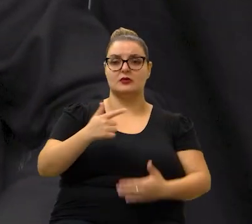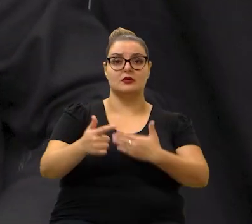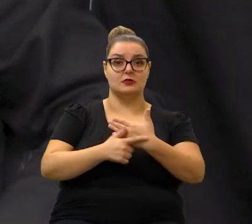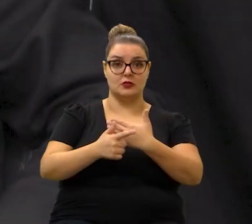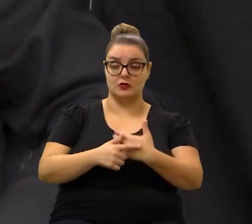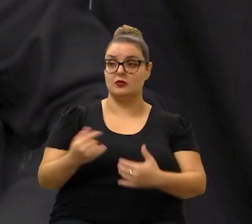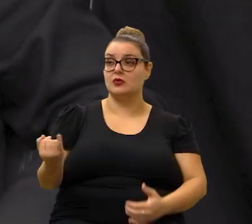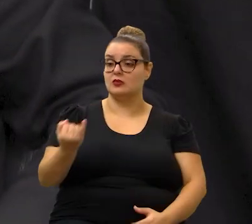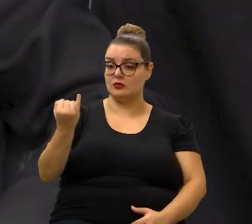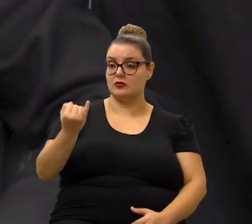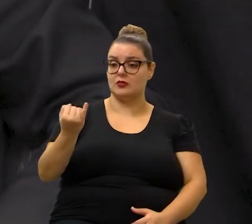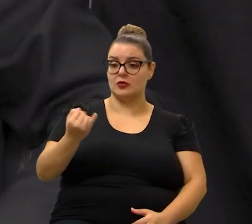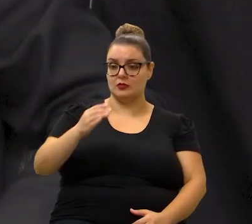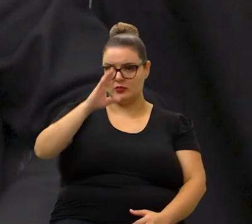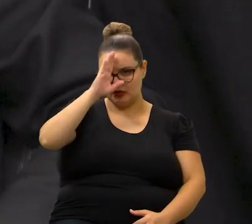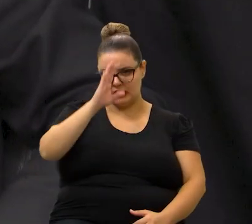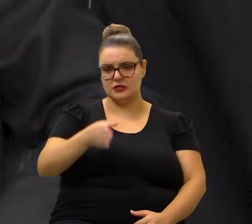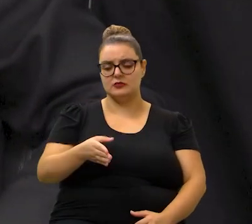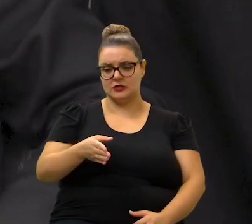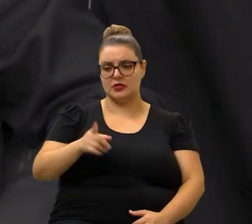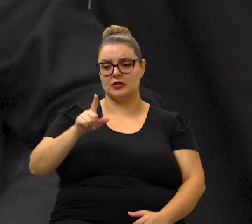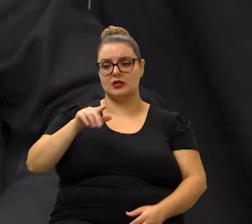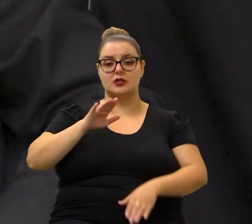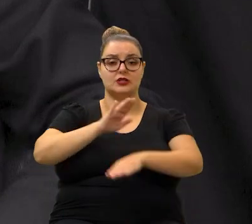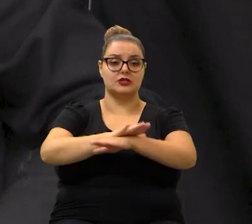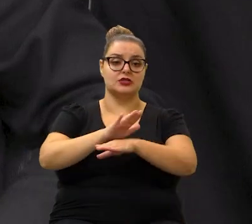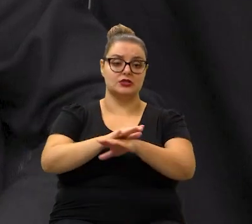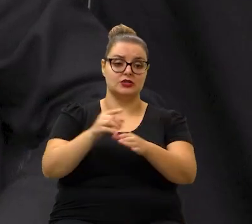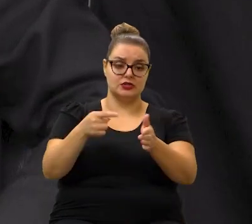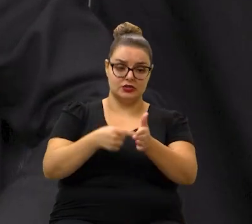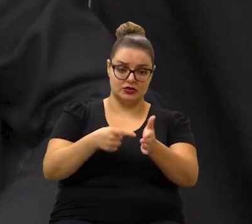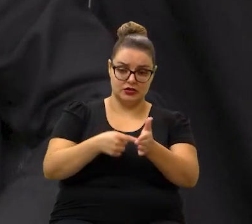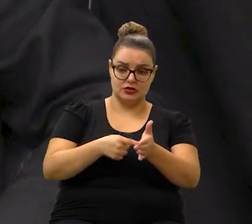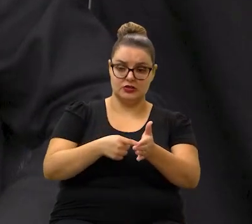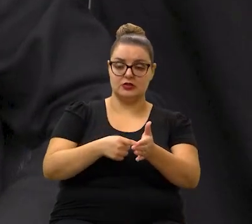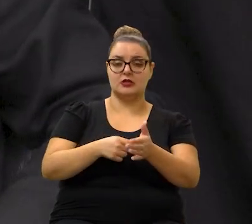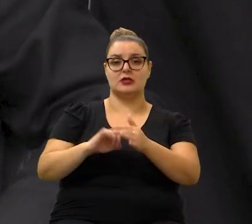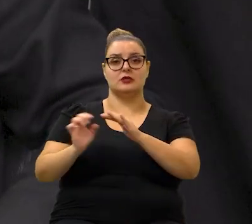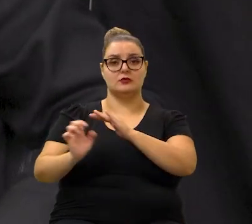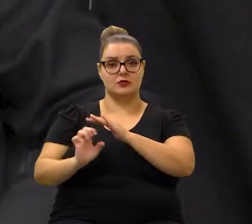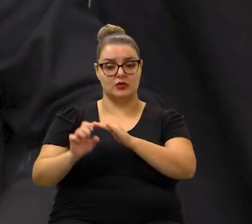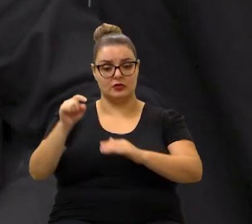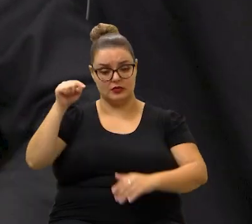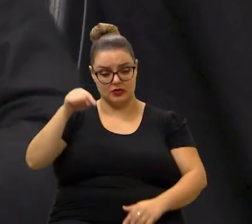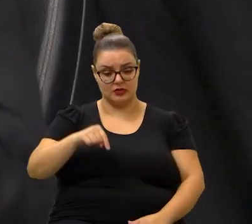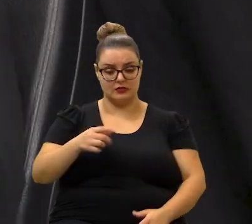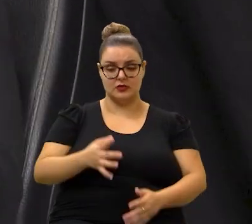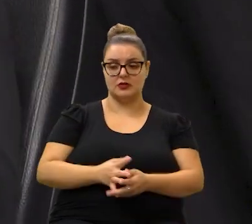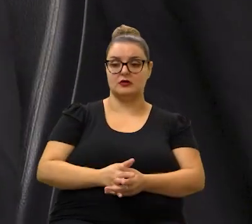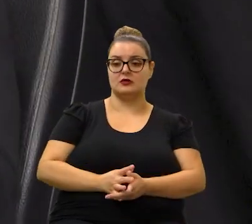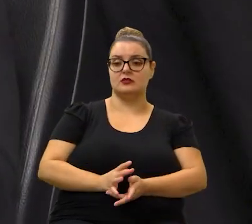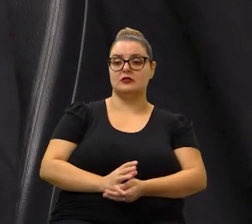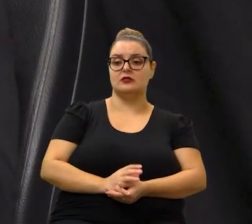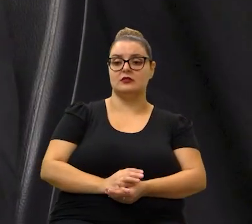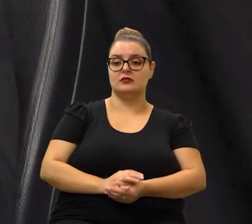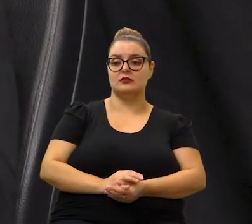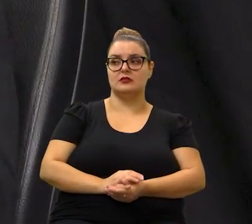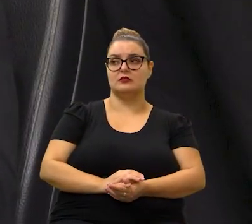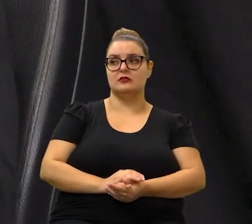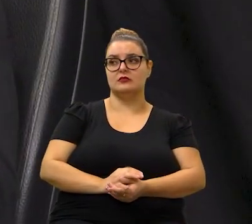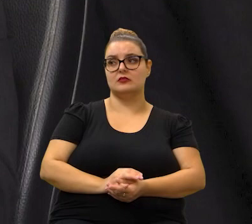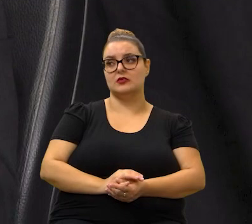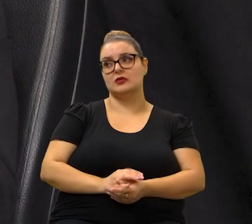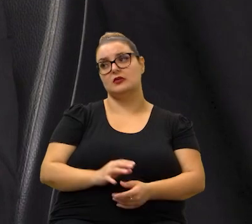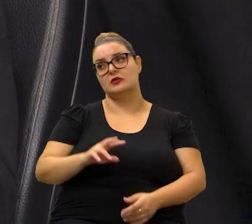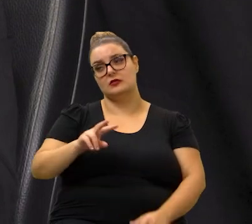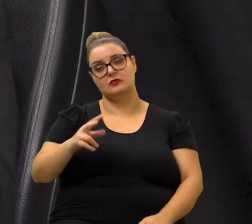papel muito importante fundamental que foi ajudar né a denunciar aquela empresa que estava ali e que por